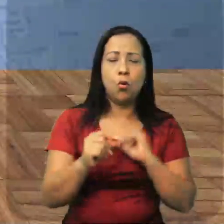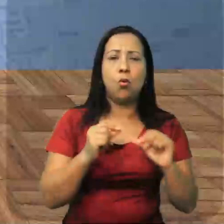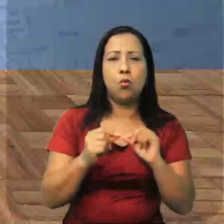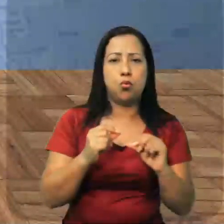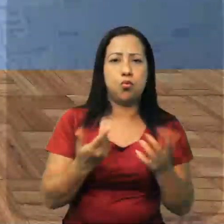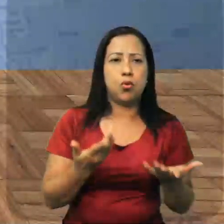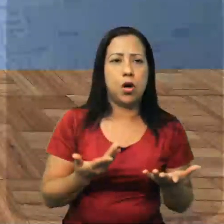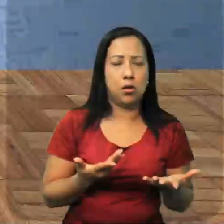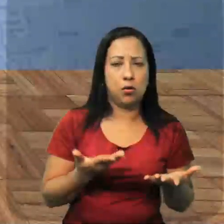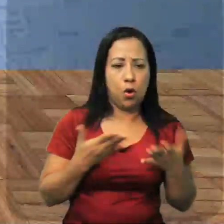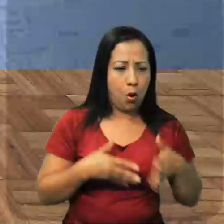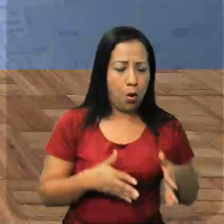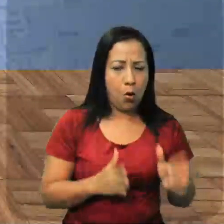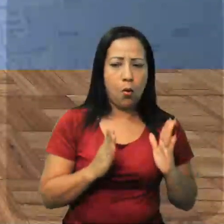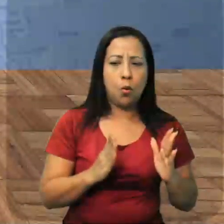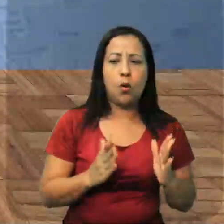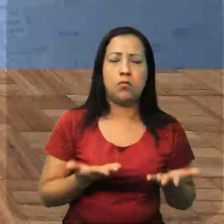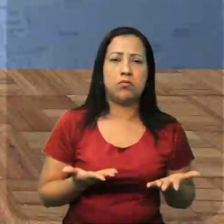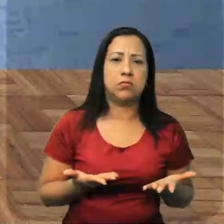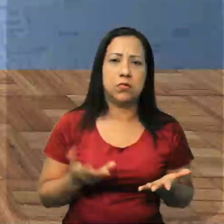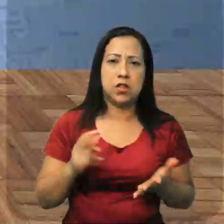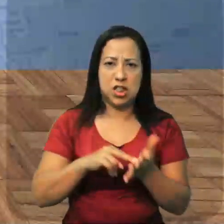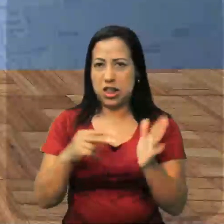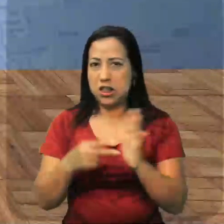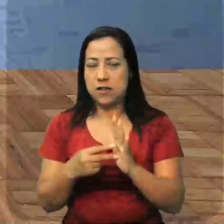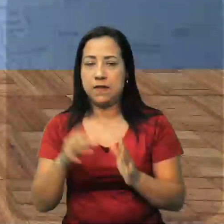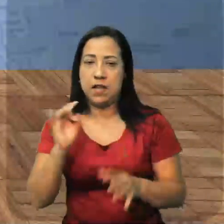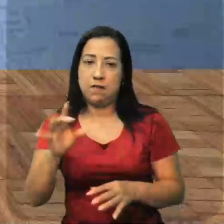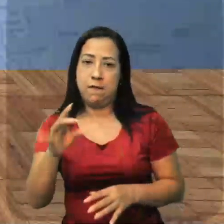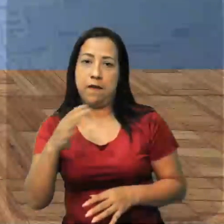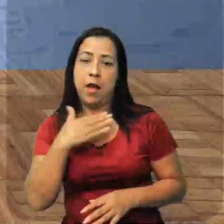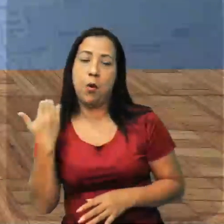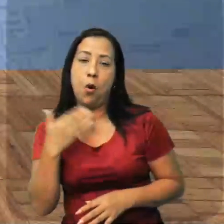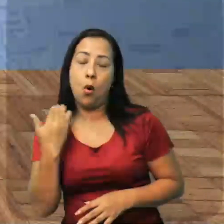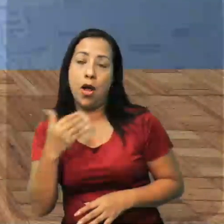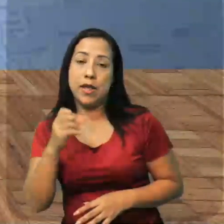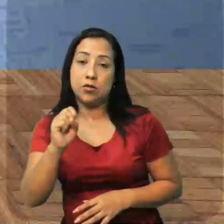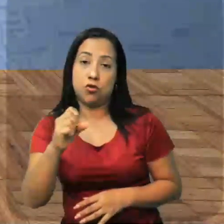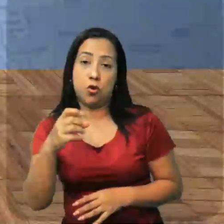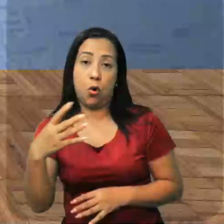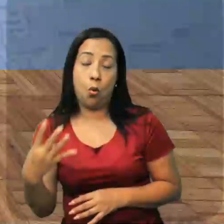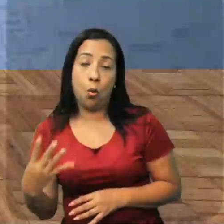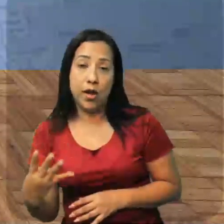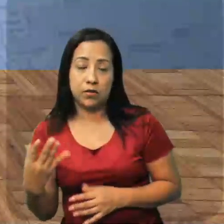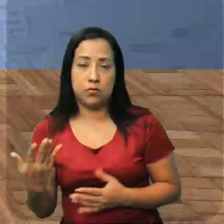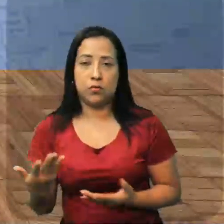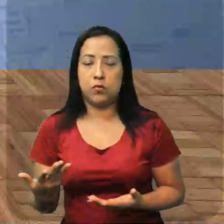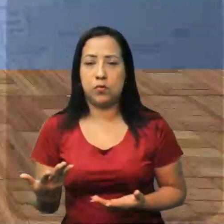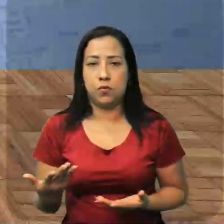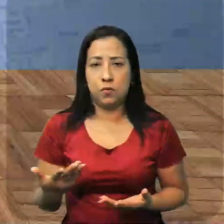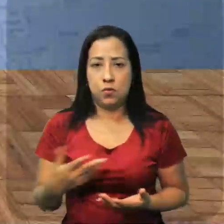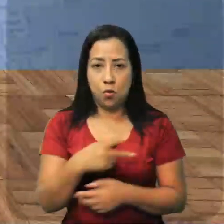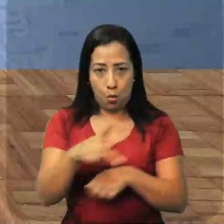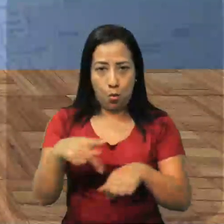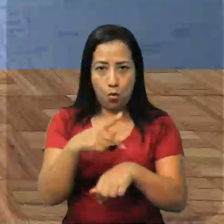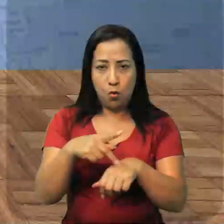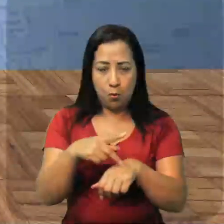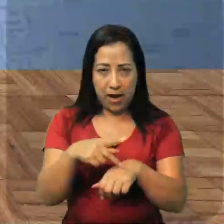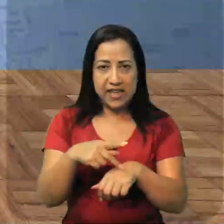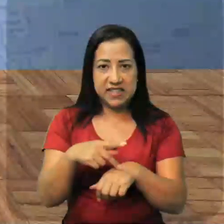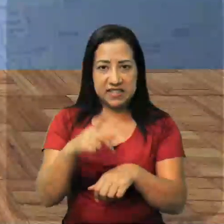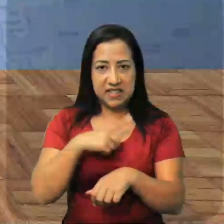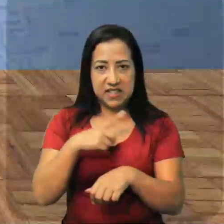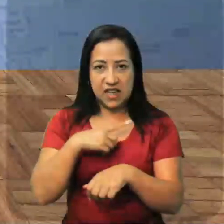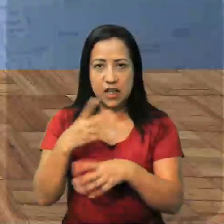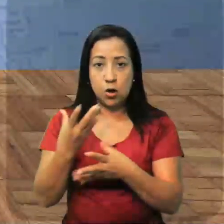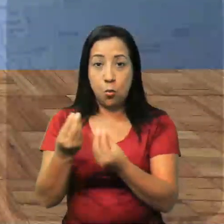Quem nasceu não significa dizer que ele vai morrer com 84 anos. O país que tem o maior número de pessoas com mais de 100 anos é o Japão. E o que foi que nós